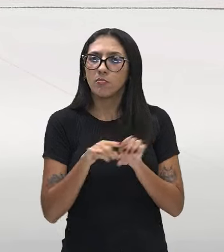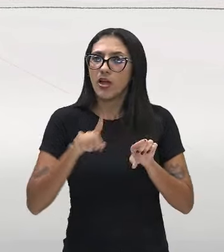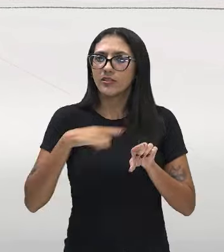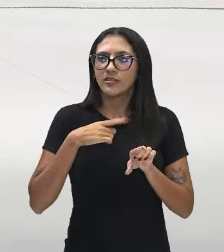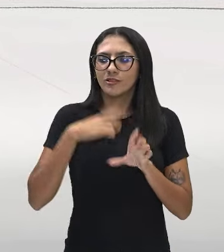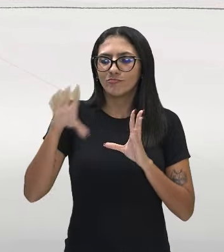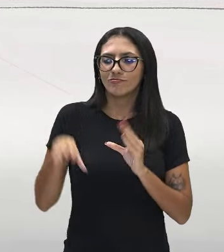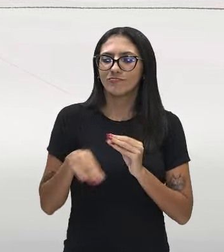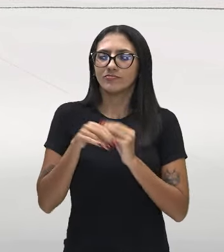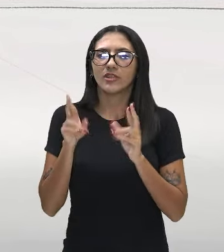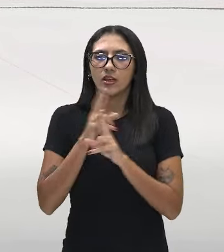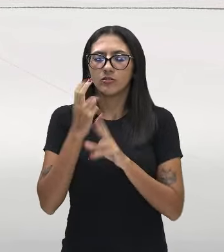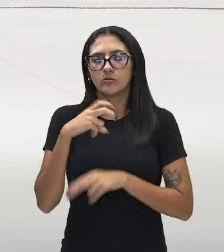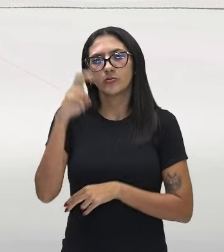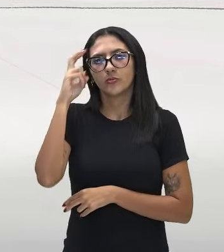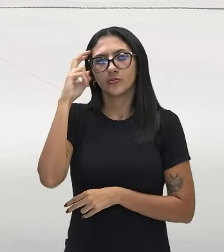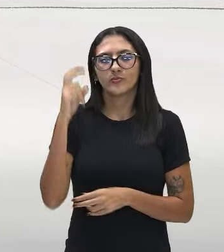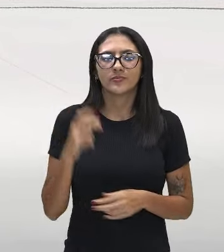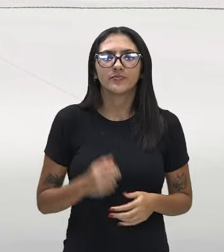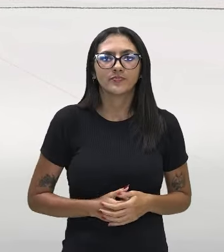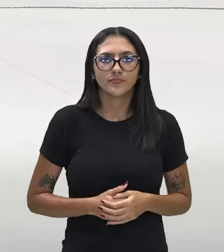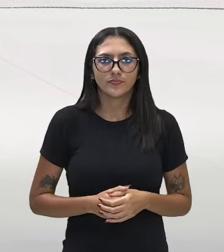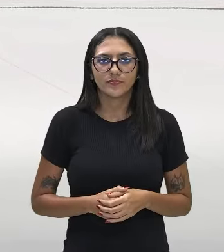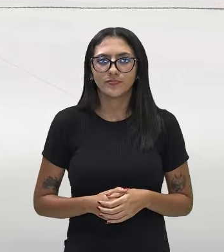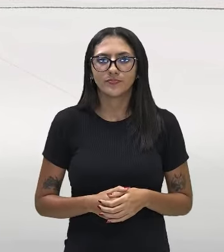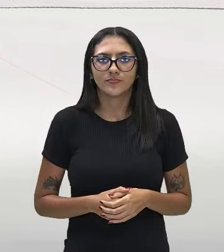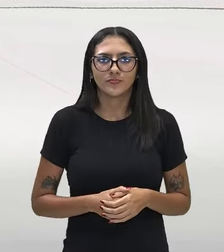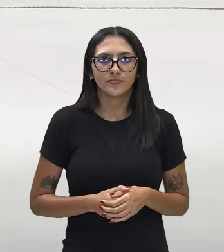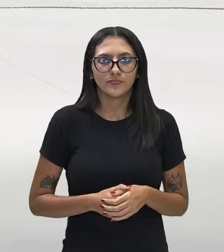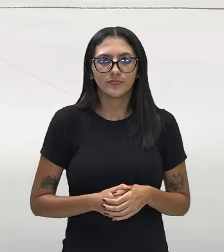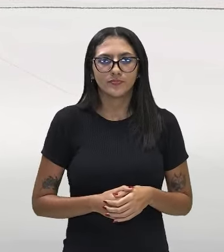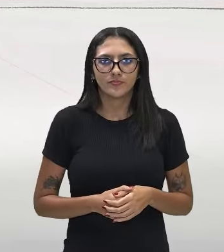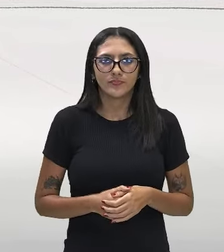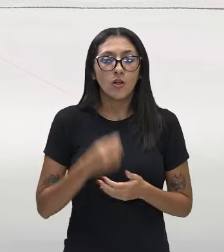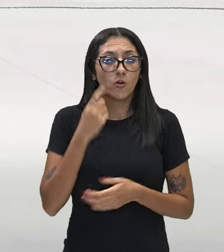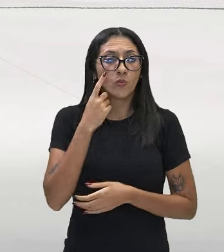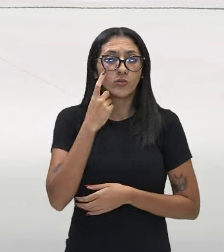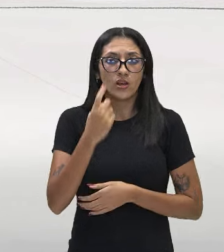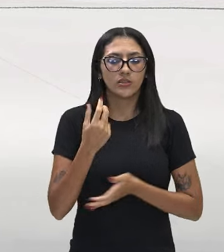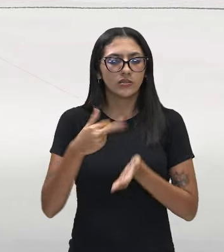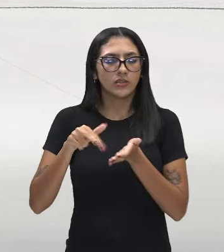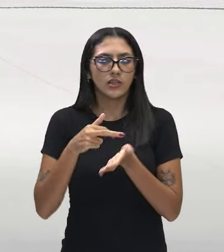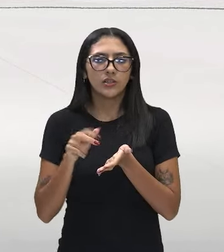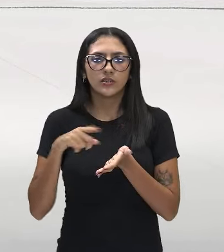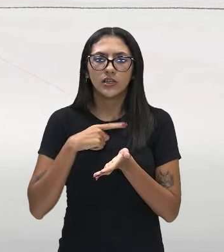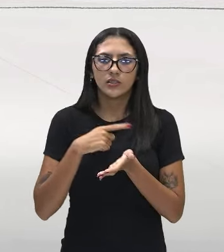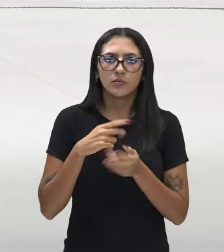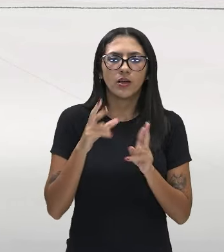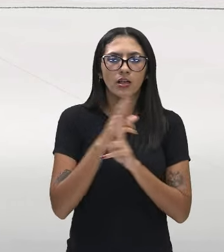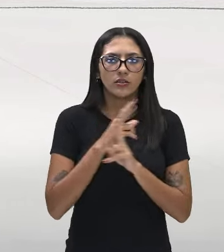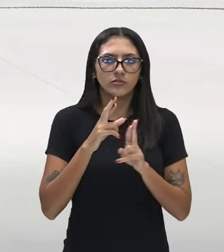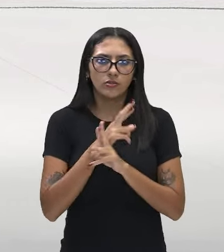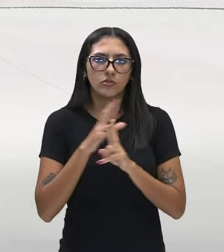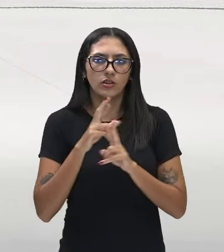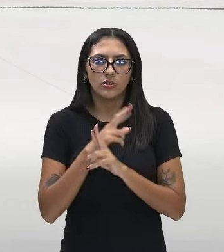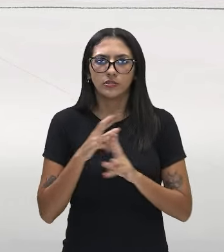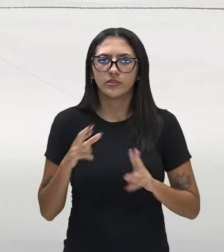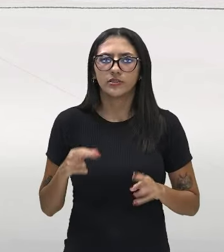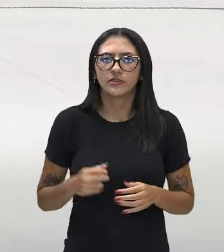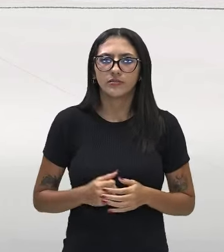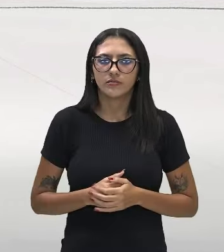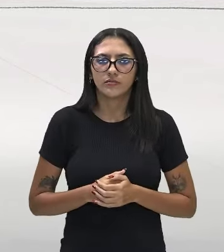nossa cultura local, né? Porque o interessante da dança, Marcos, é que ele traz esse elemento cultural, esse elemento folclórico, quando a gente direciona aí, né, para